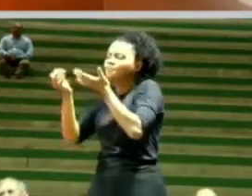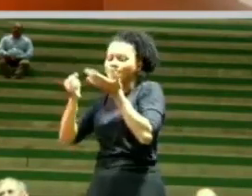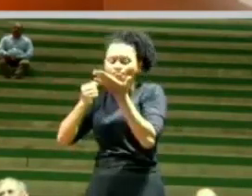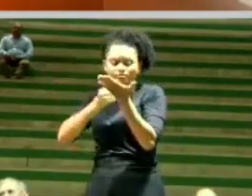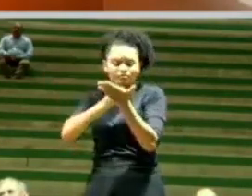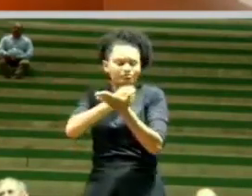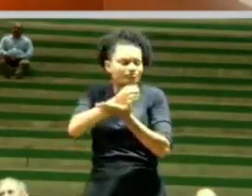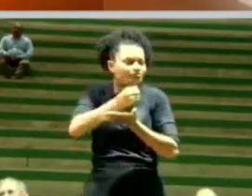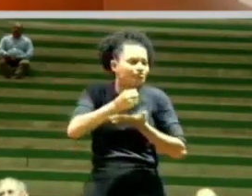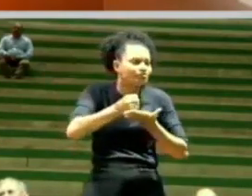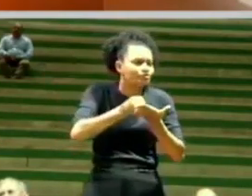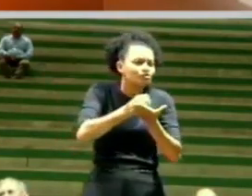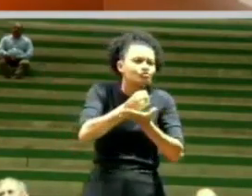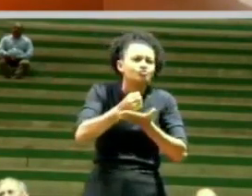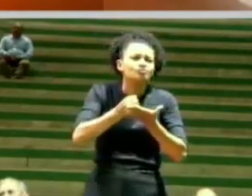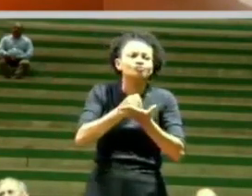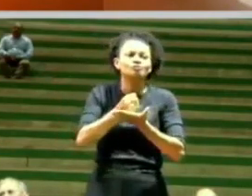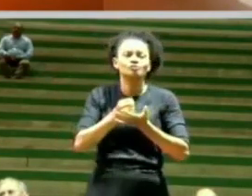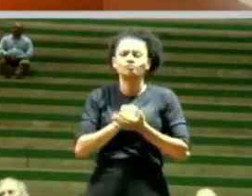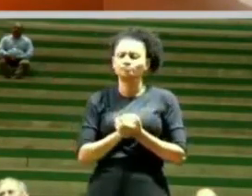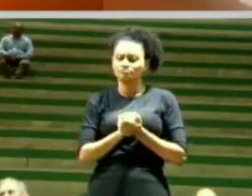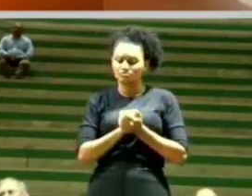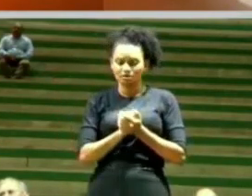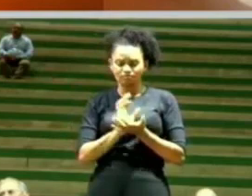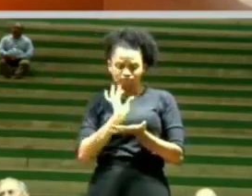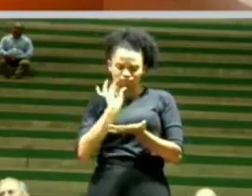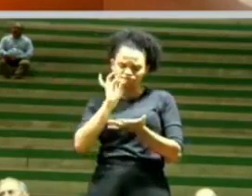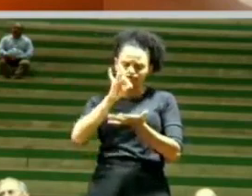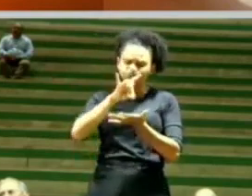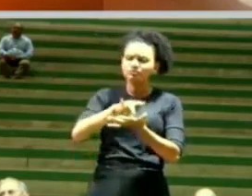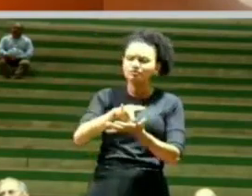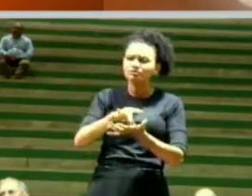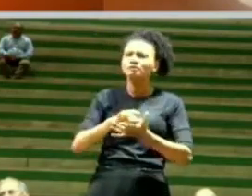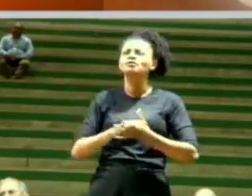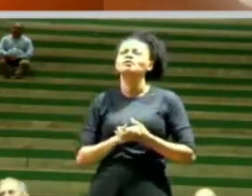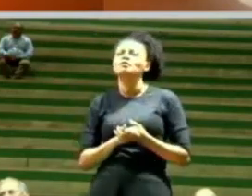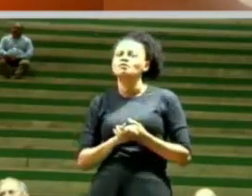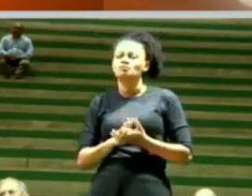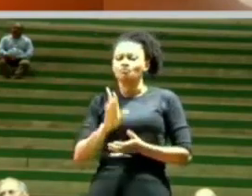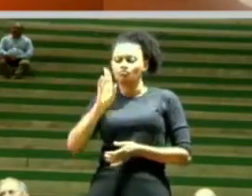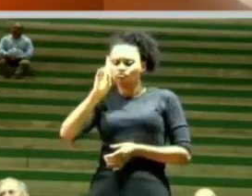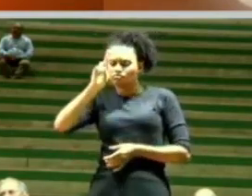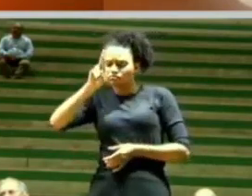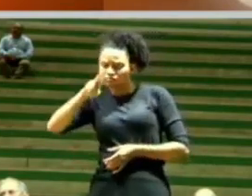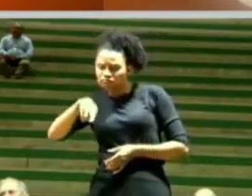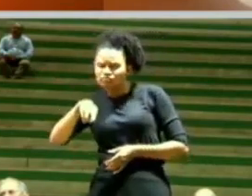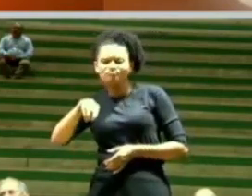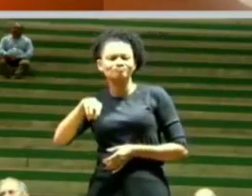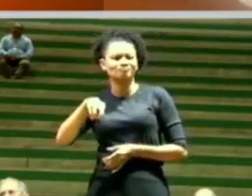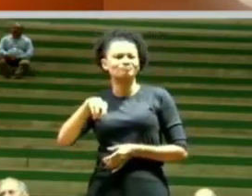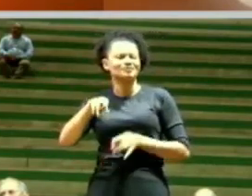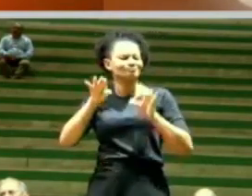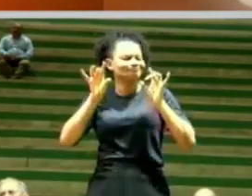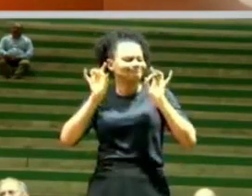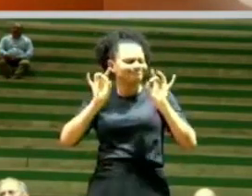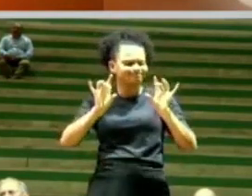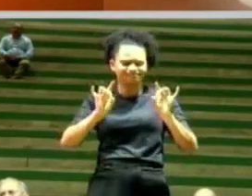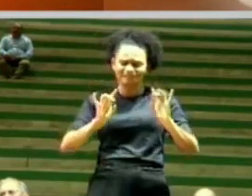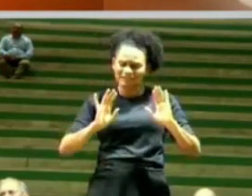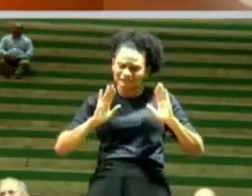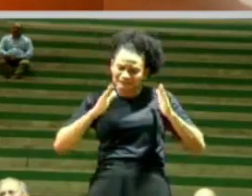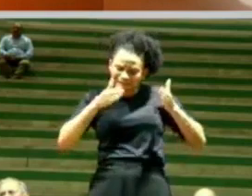base em uma realidade, com razões muito